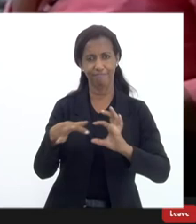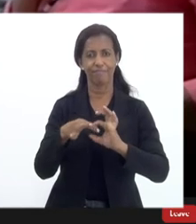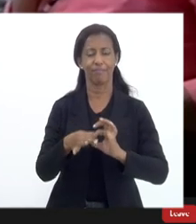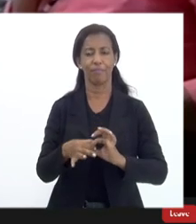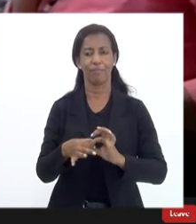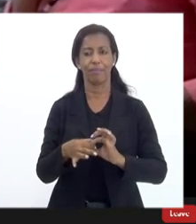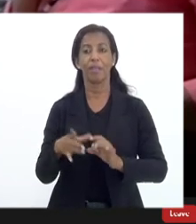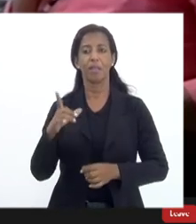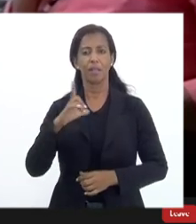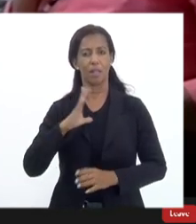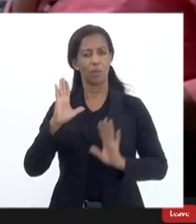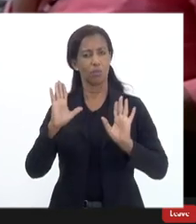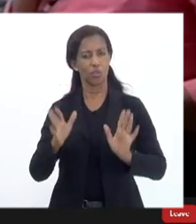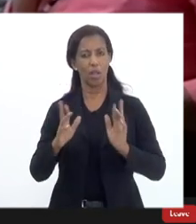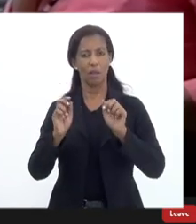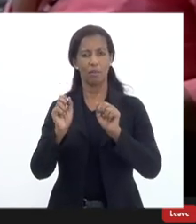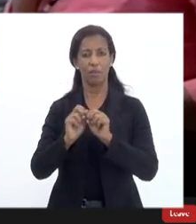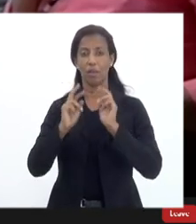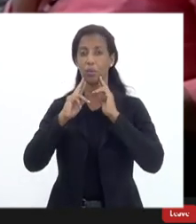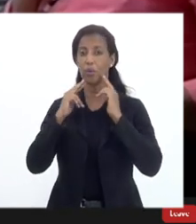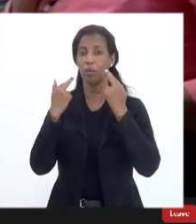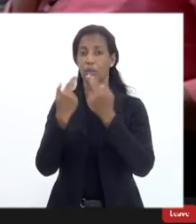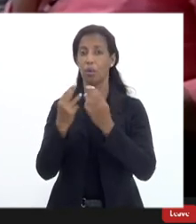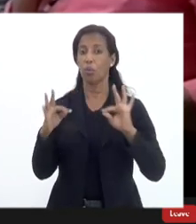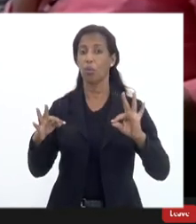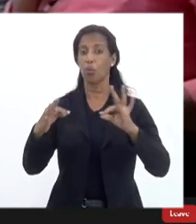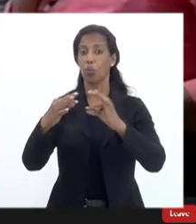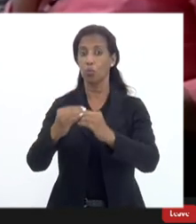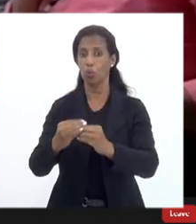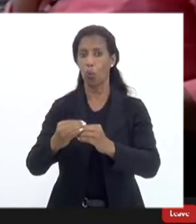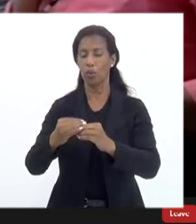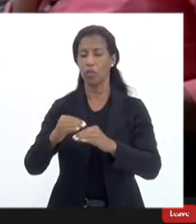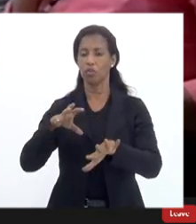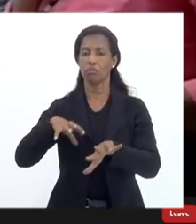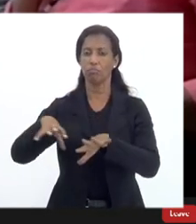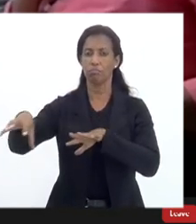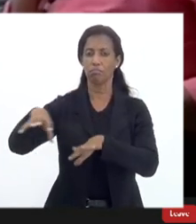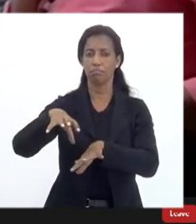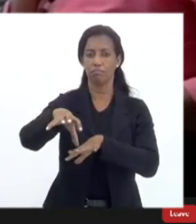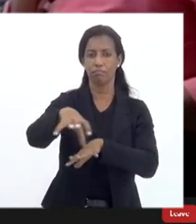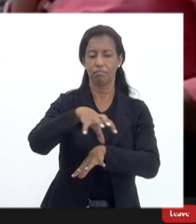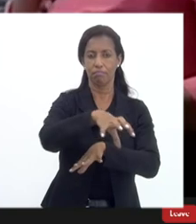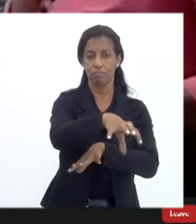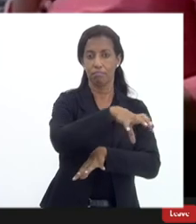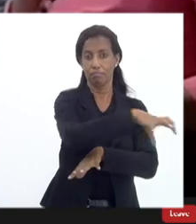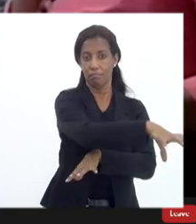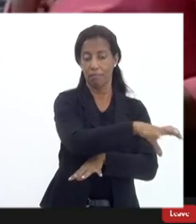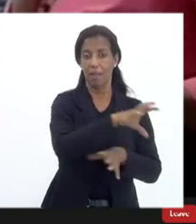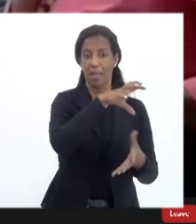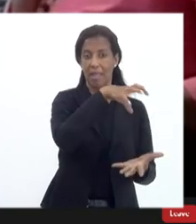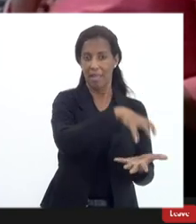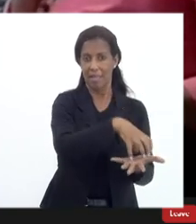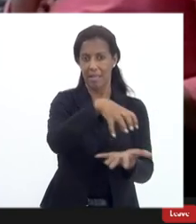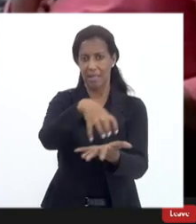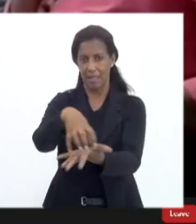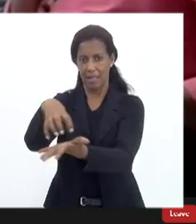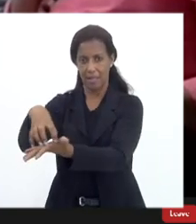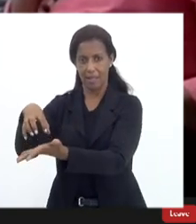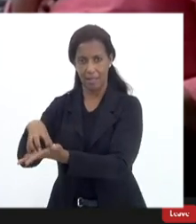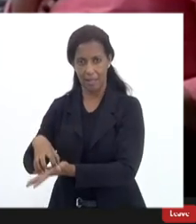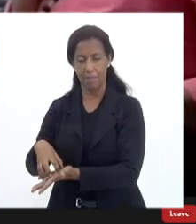Temos realizado reunião com todas as regionais, equipes regionais, não só o DRP, mas